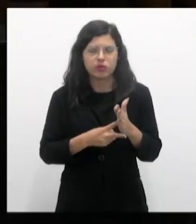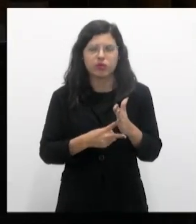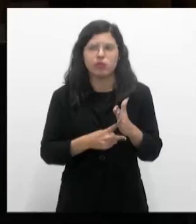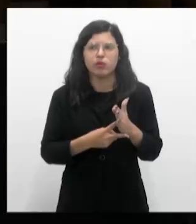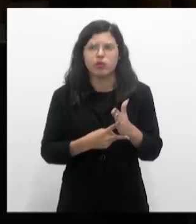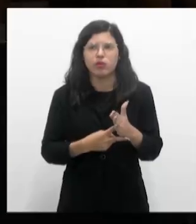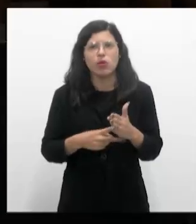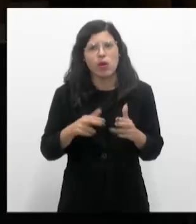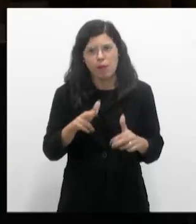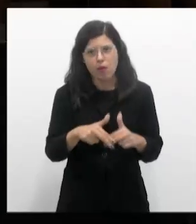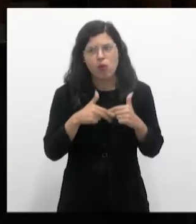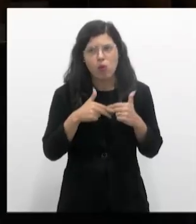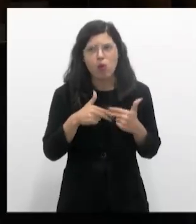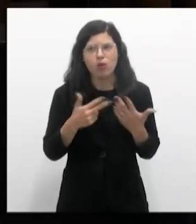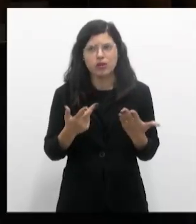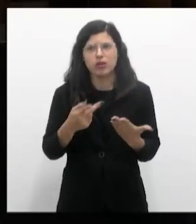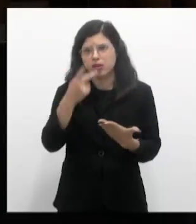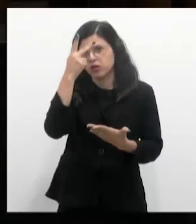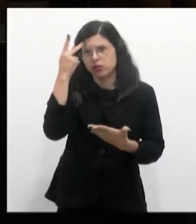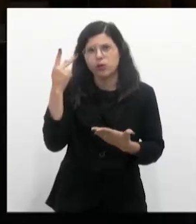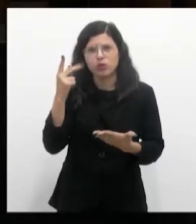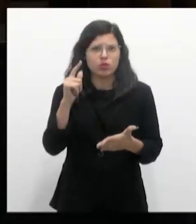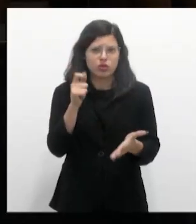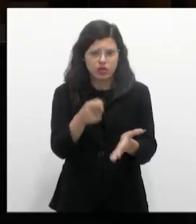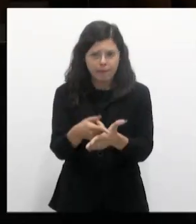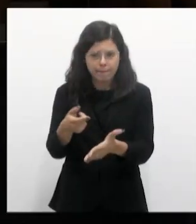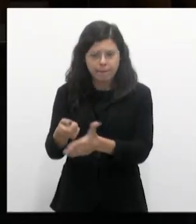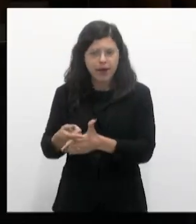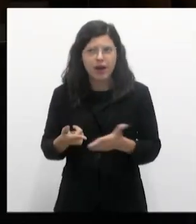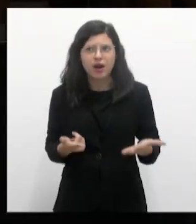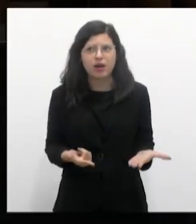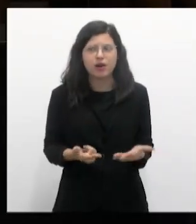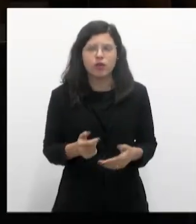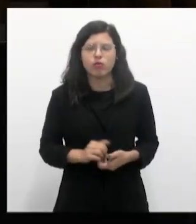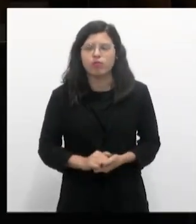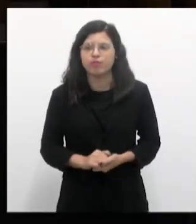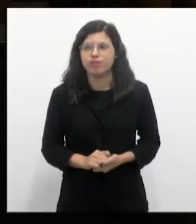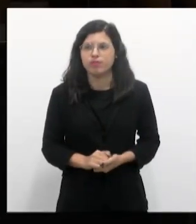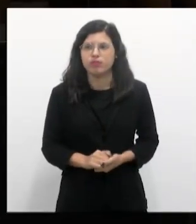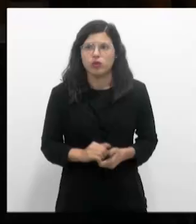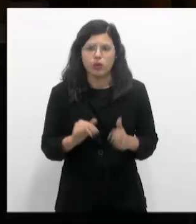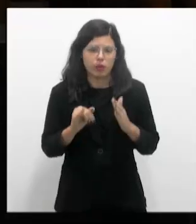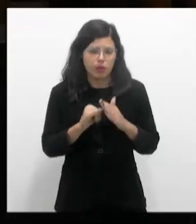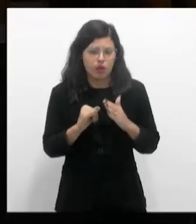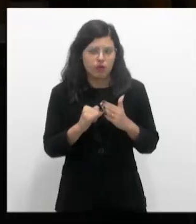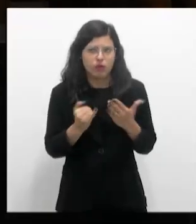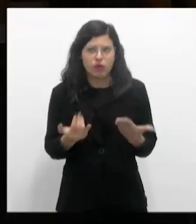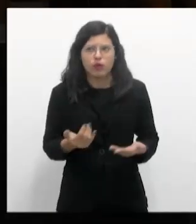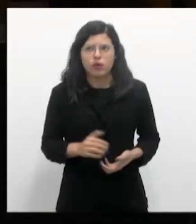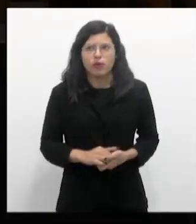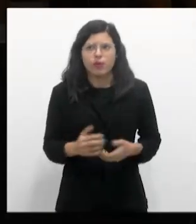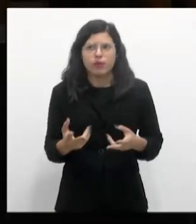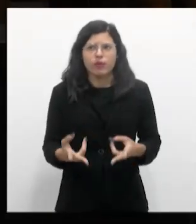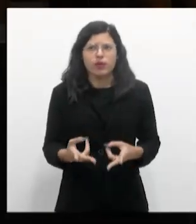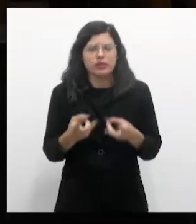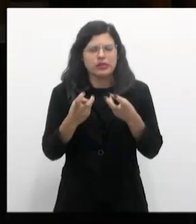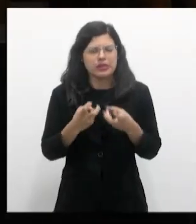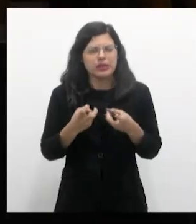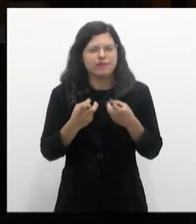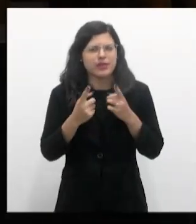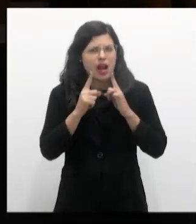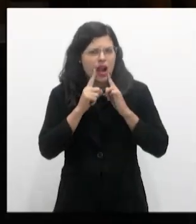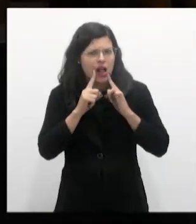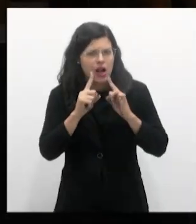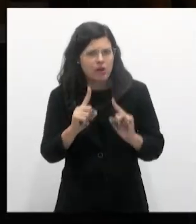diversos contribuintes, isto é, dos condôminos daquele imóvel. Então, veja quanta